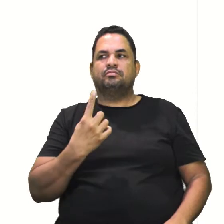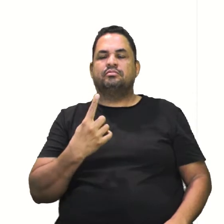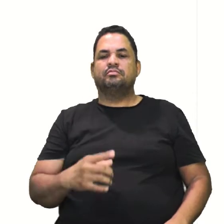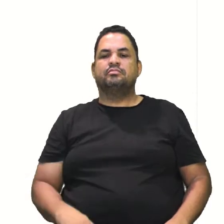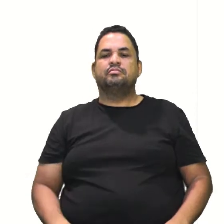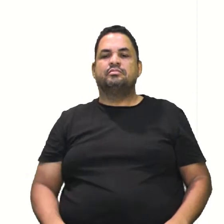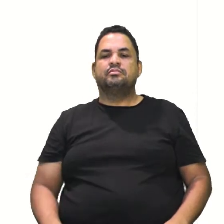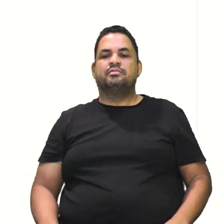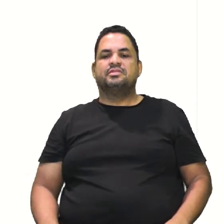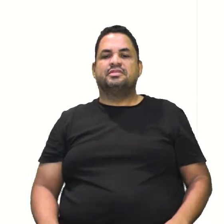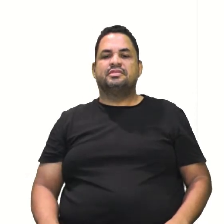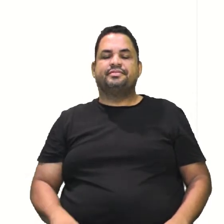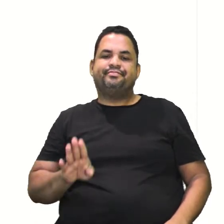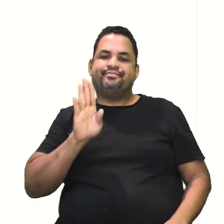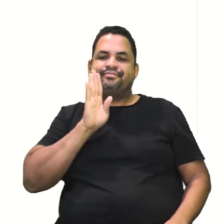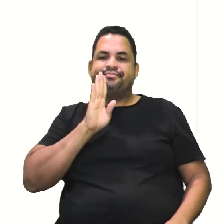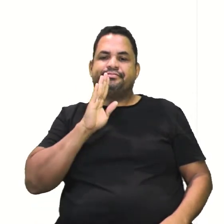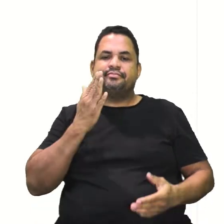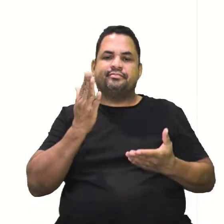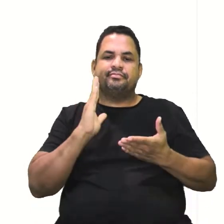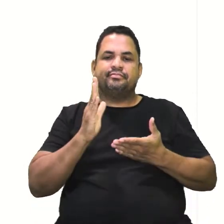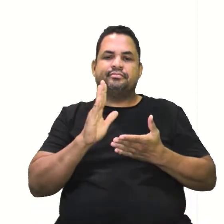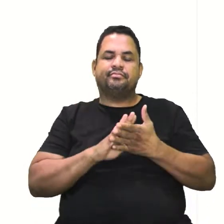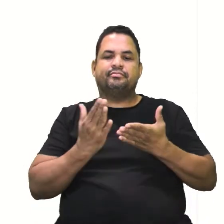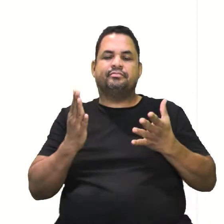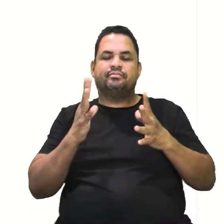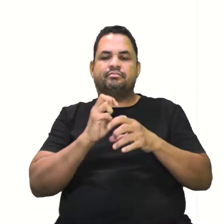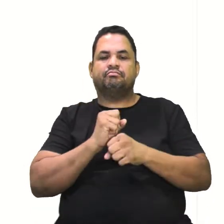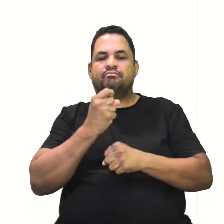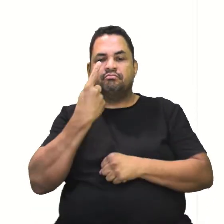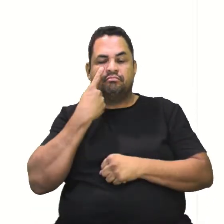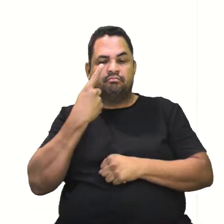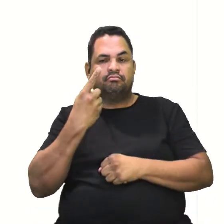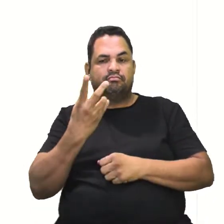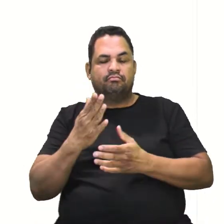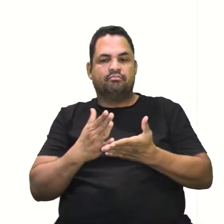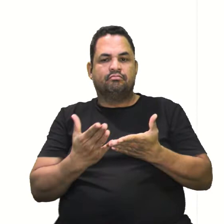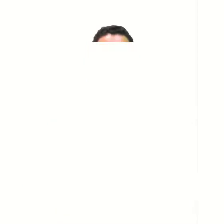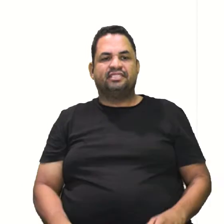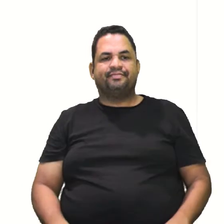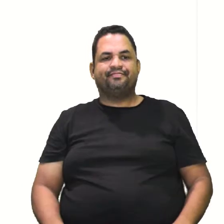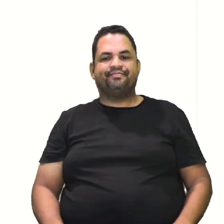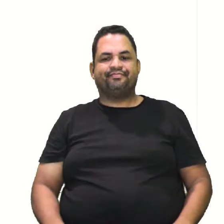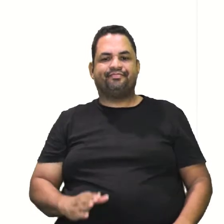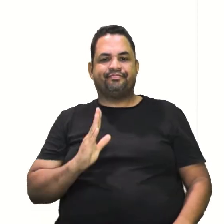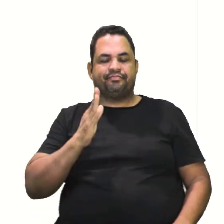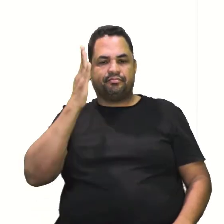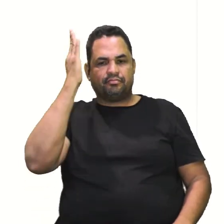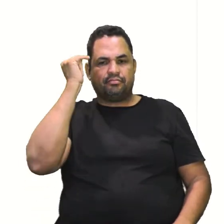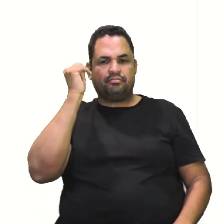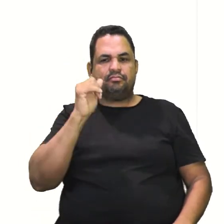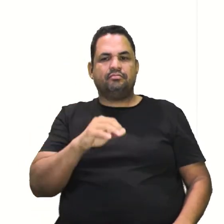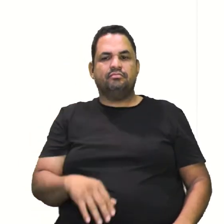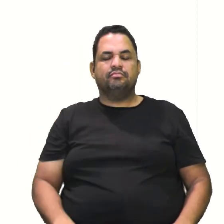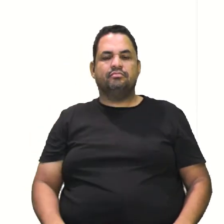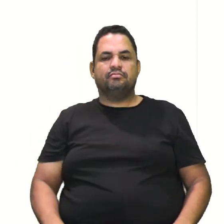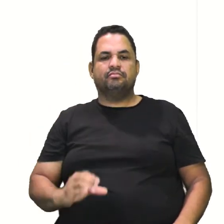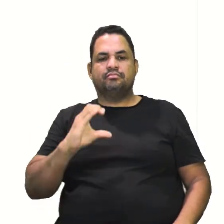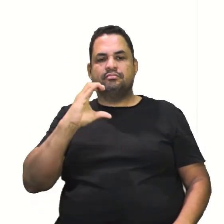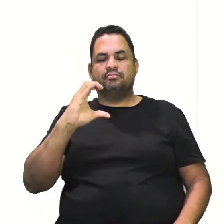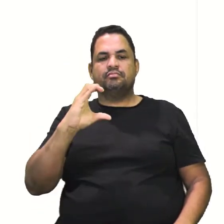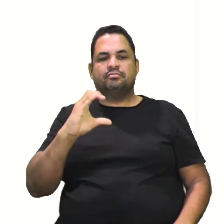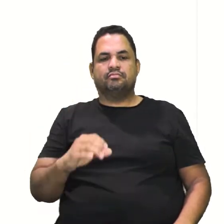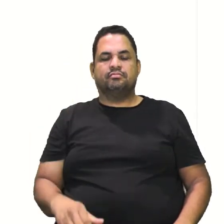1. Pois é, olha aí que legal, né? A gente já vai determinando algumas situações, né? A gente já sabe então que esse aqui é o meu